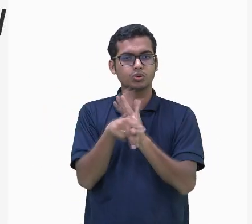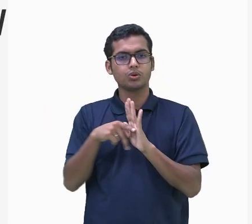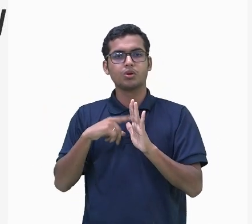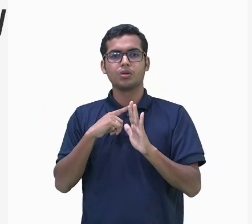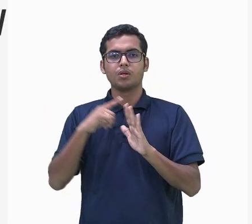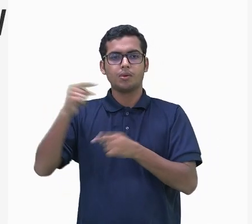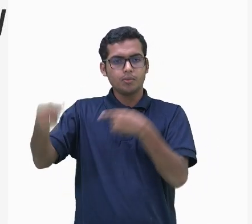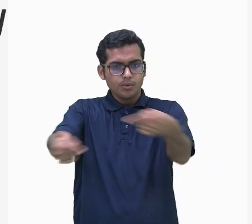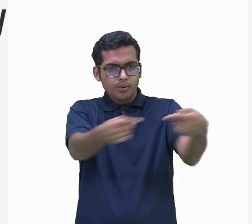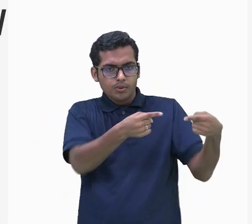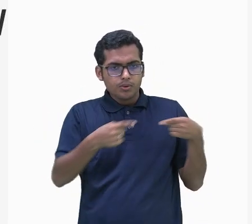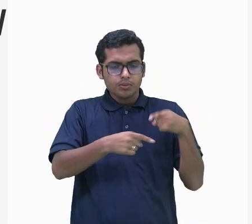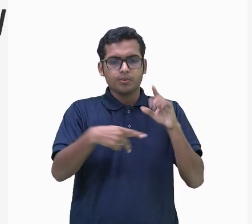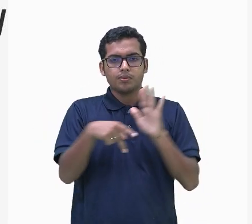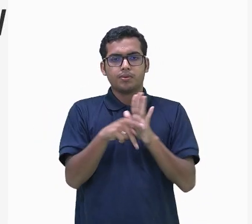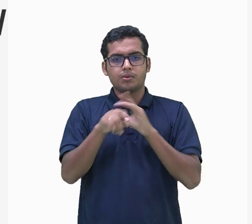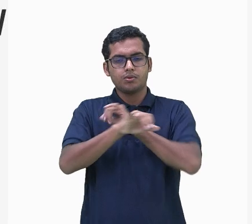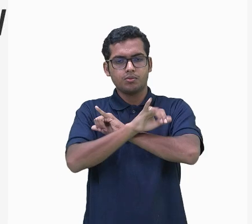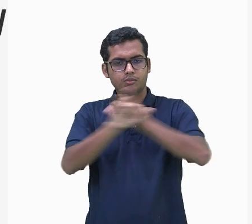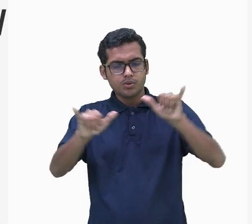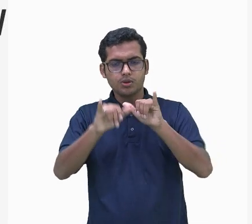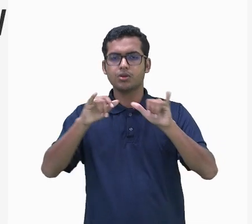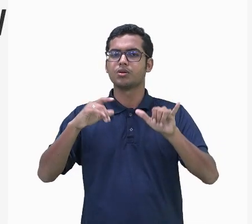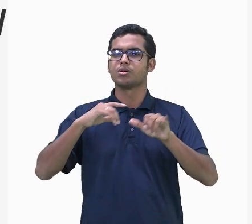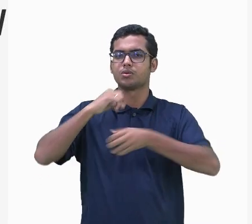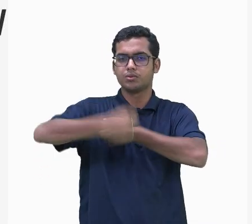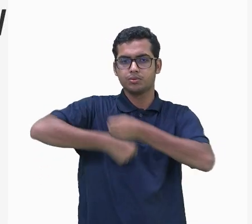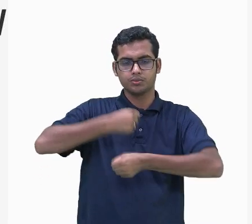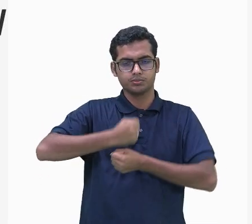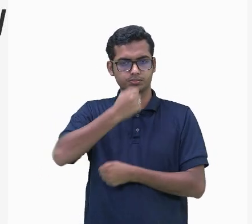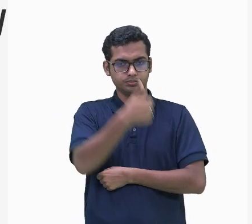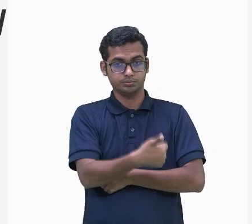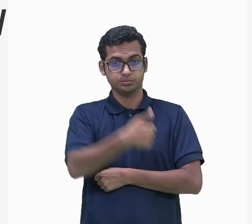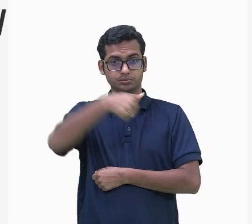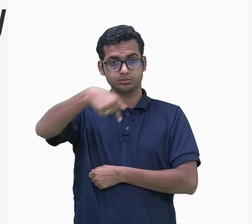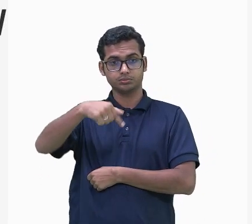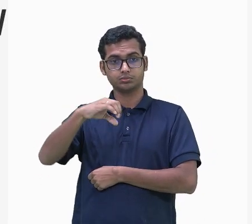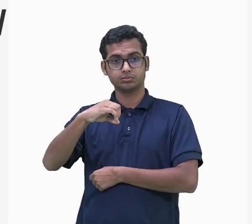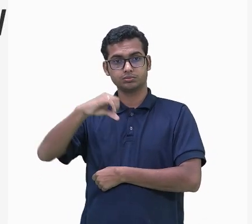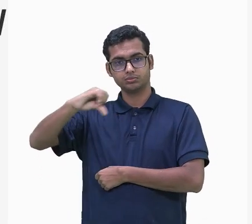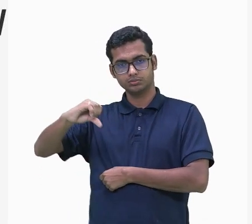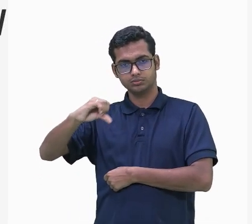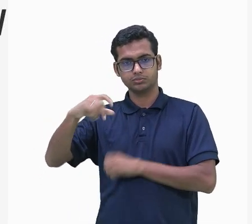ali em 1709, do bispo e teólogo francês Jacques Bossuet,